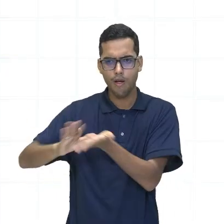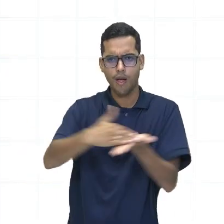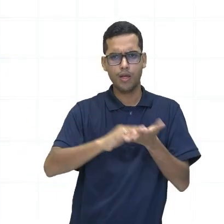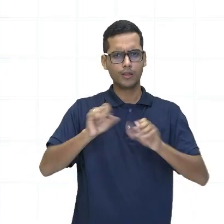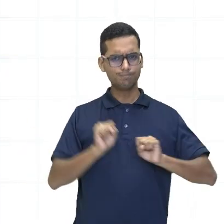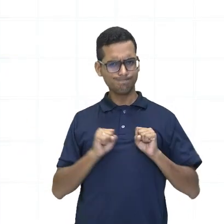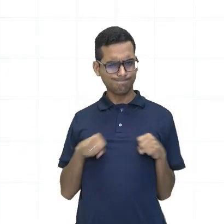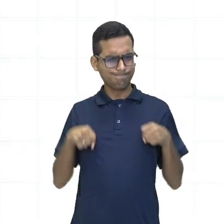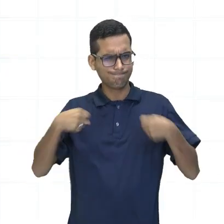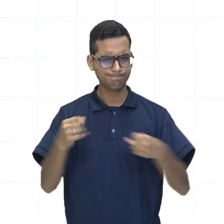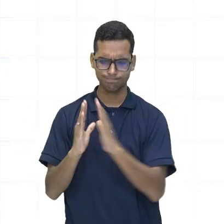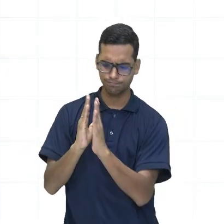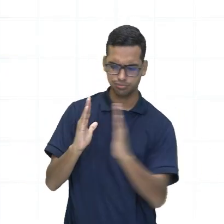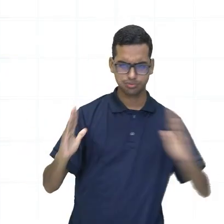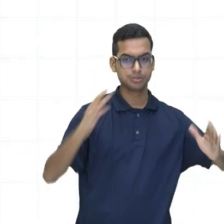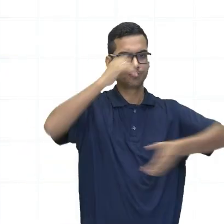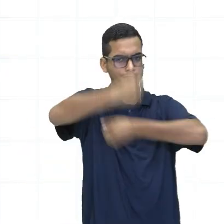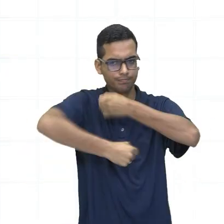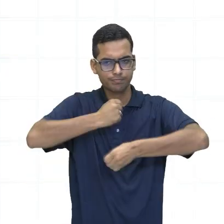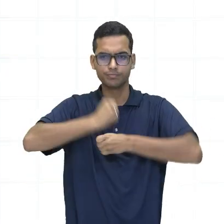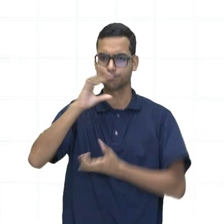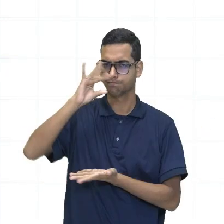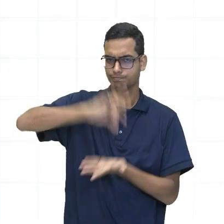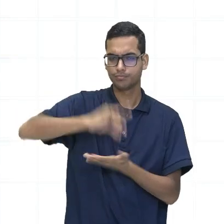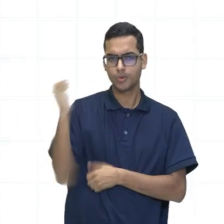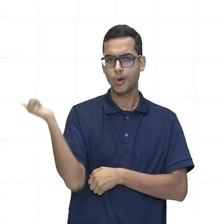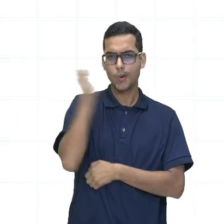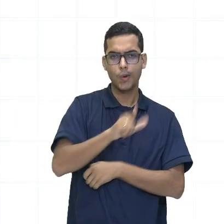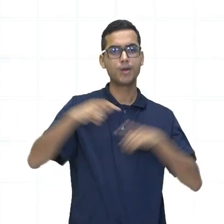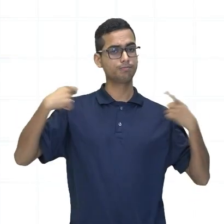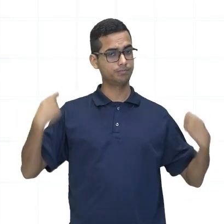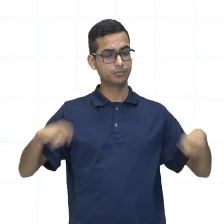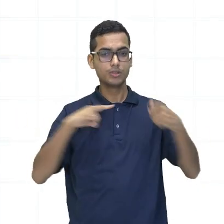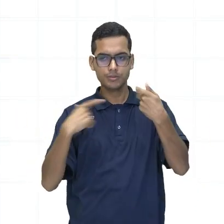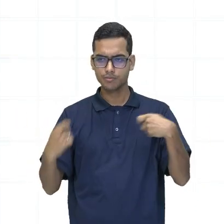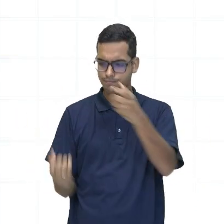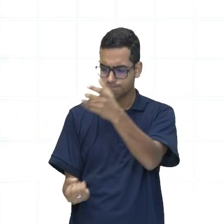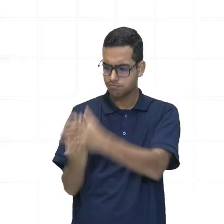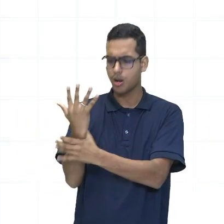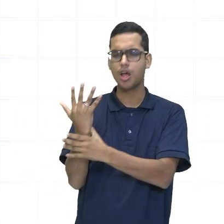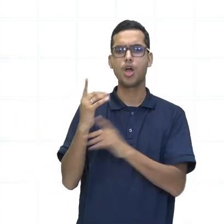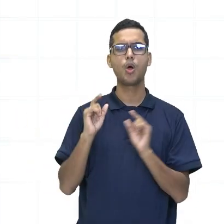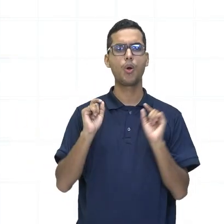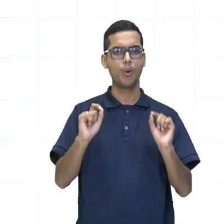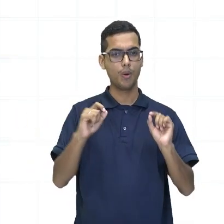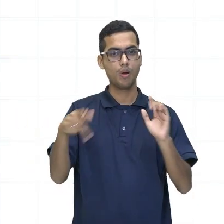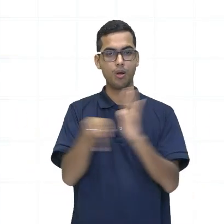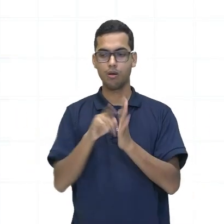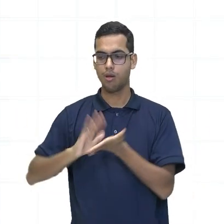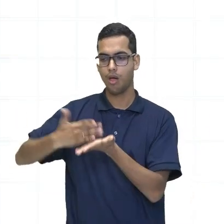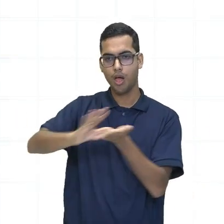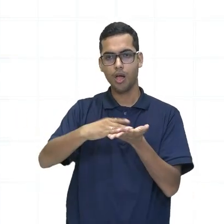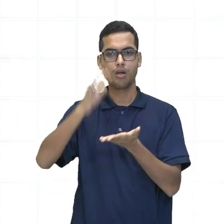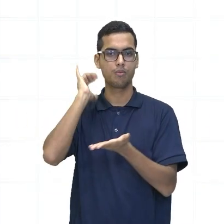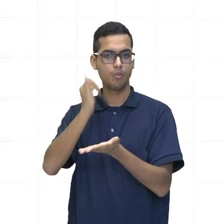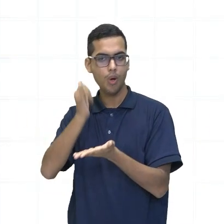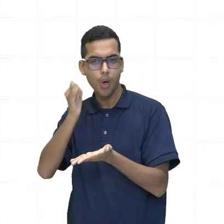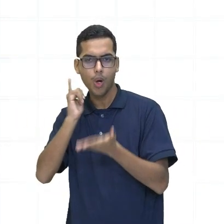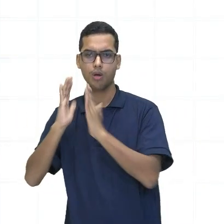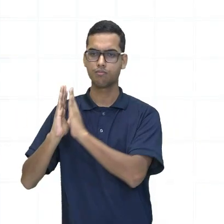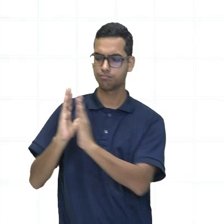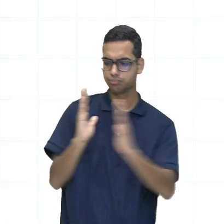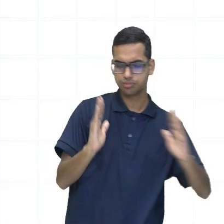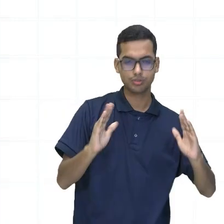ano inteiro, certo? Pois para realizar é necessário criar, como eu falei já, o samba enredo, montar